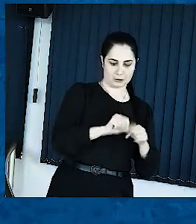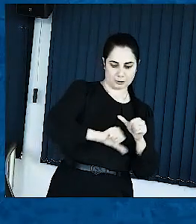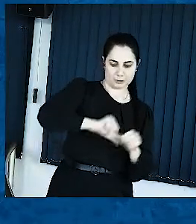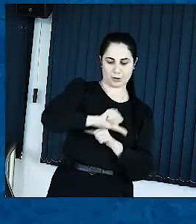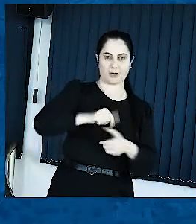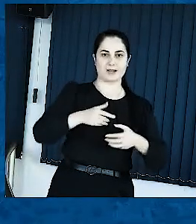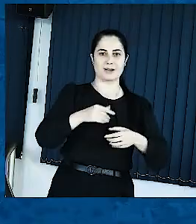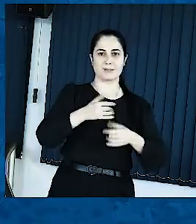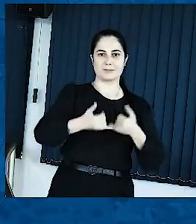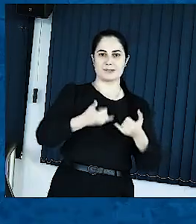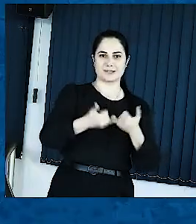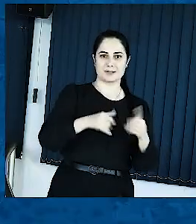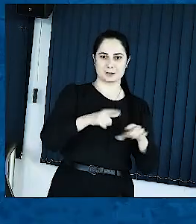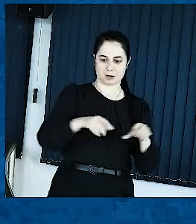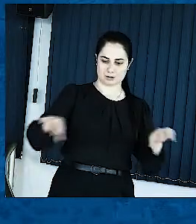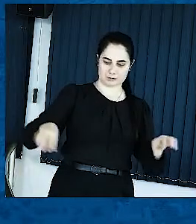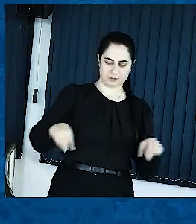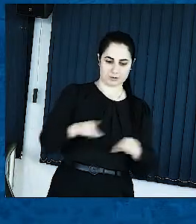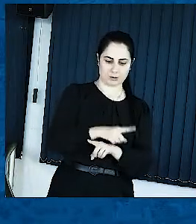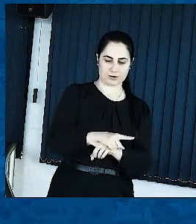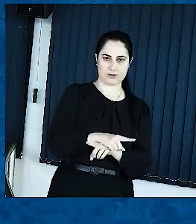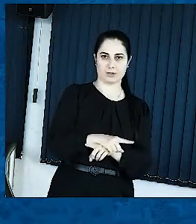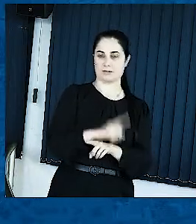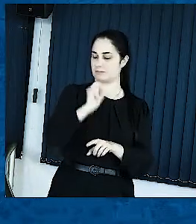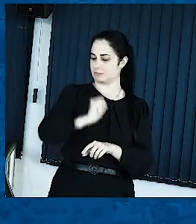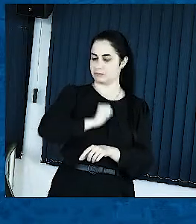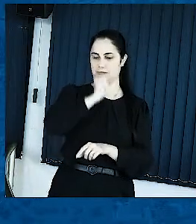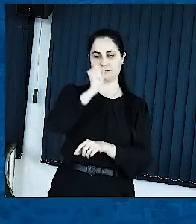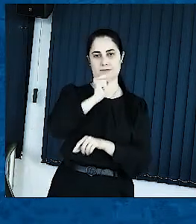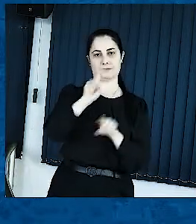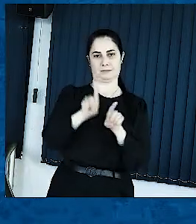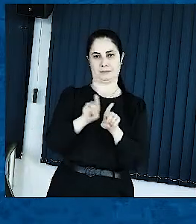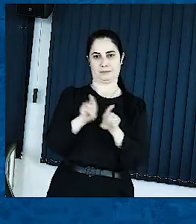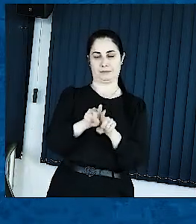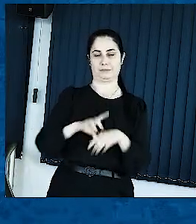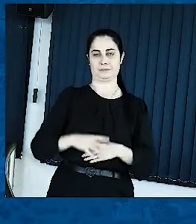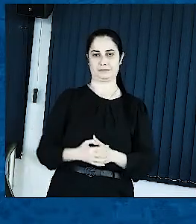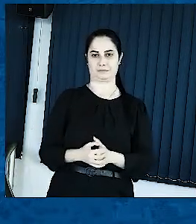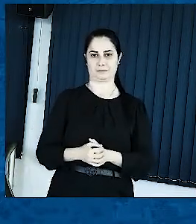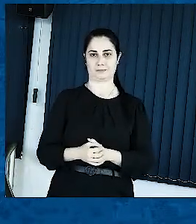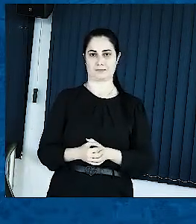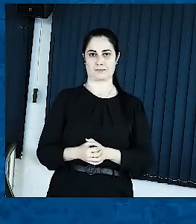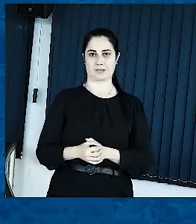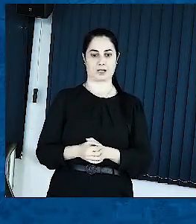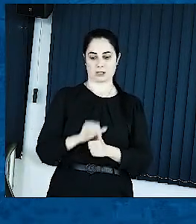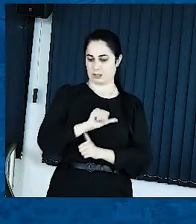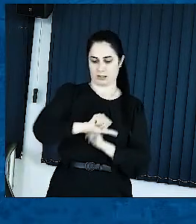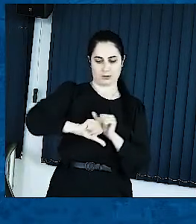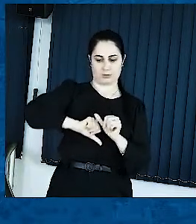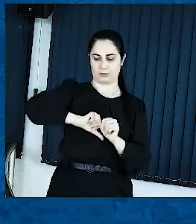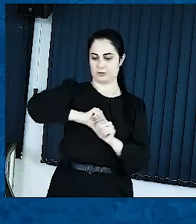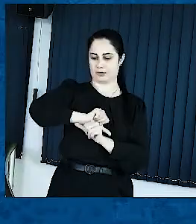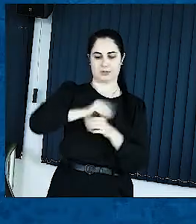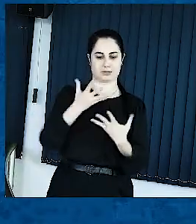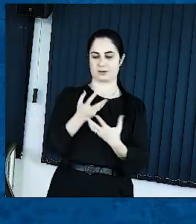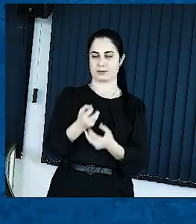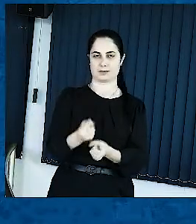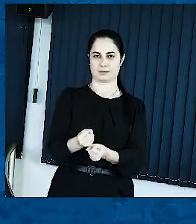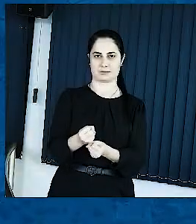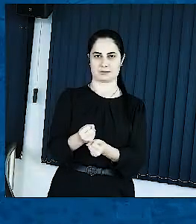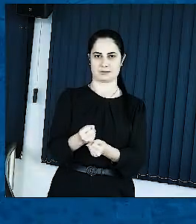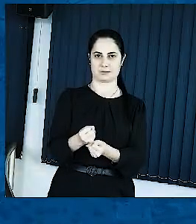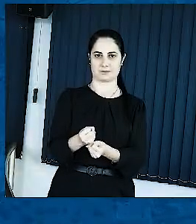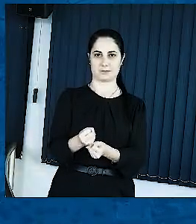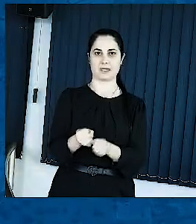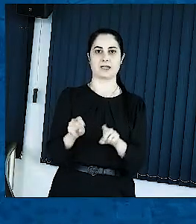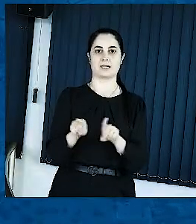vai fazer crise. Ela é rígida, o comportamento dela é rígido. Ele não se adapta à mudança.